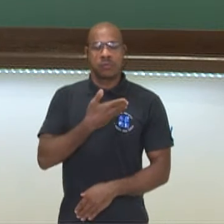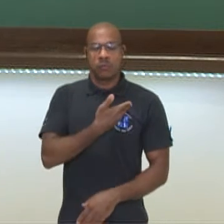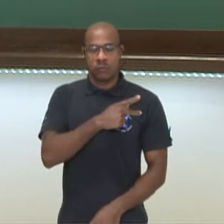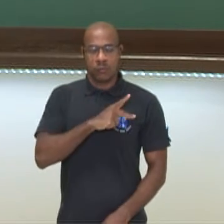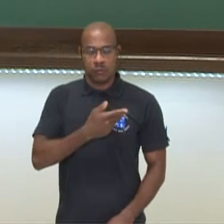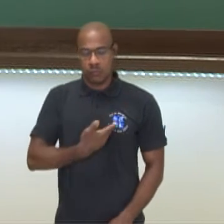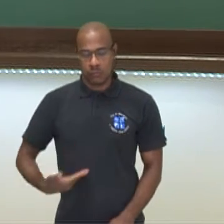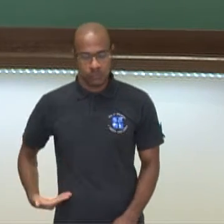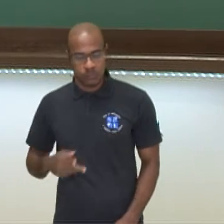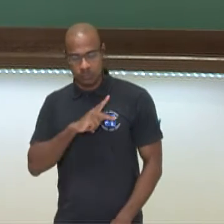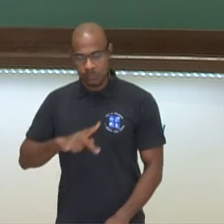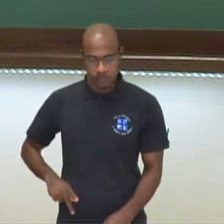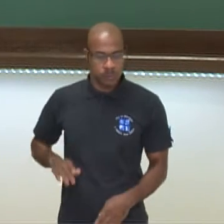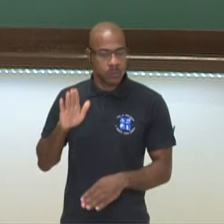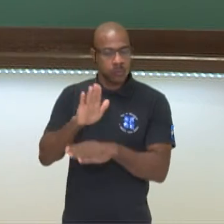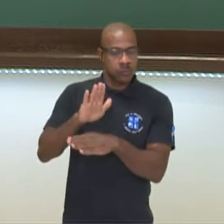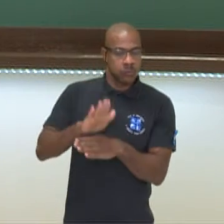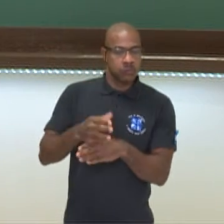mais necessitados.